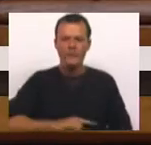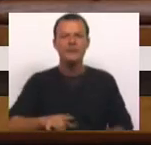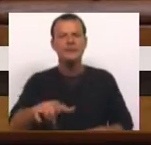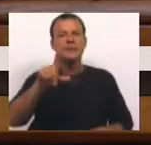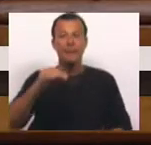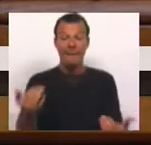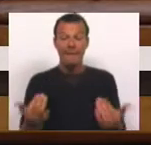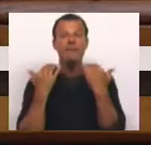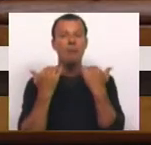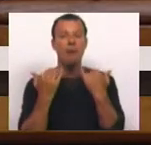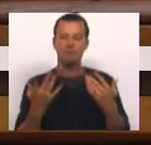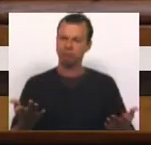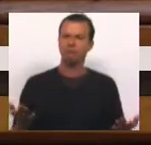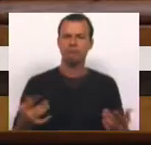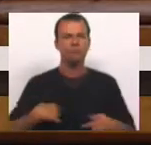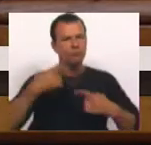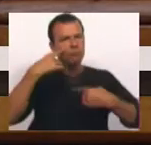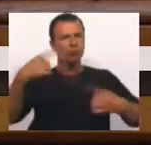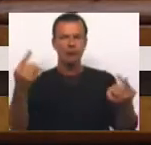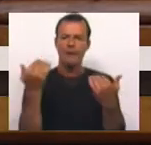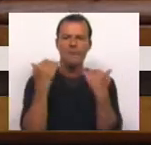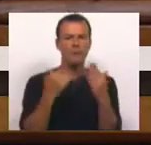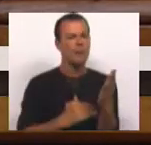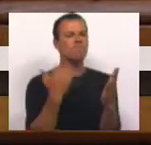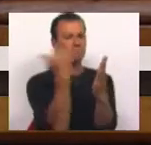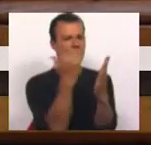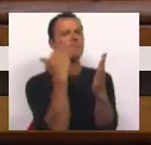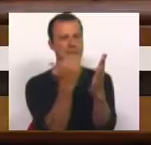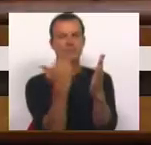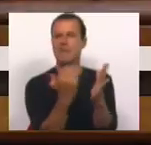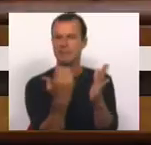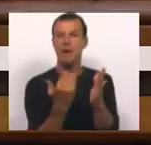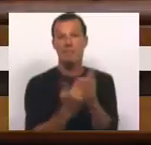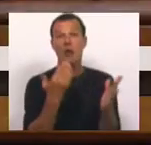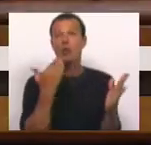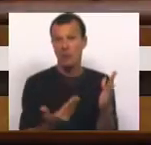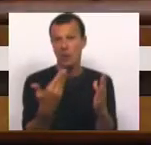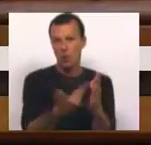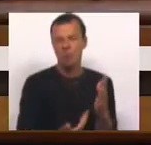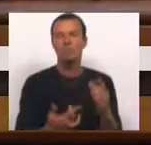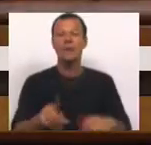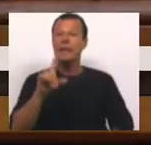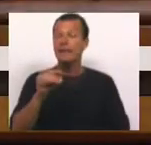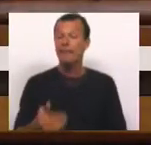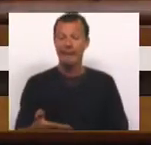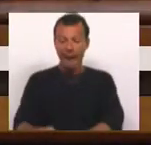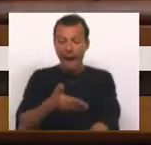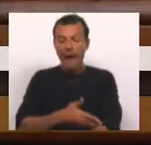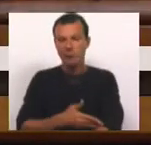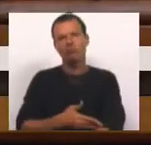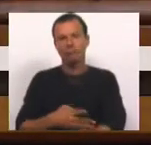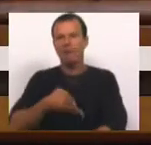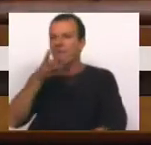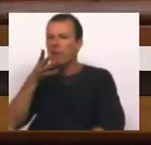informado, tem de revelar plena compreensão sobre os procedimentos e consequências que decorrem do pedido, previamente informados e explicados por